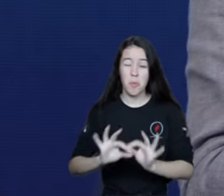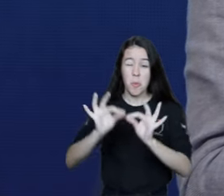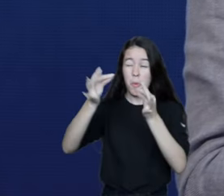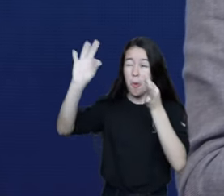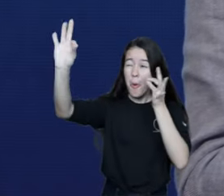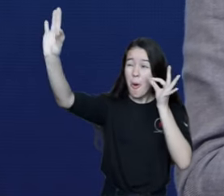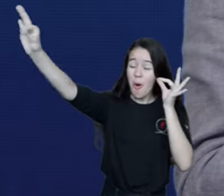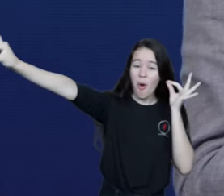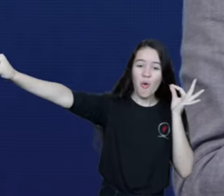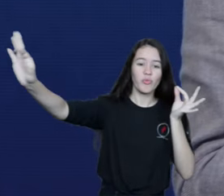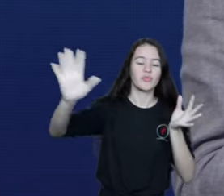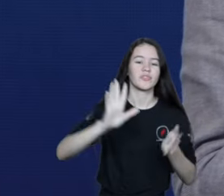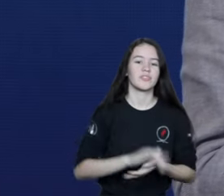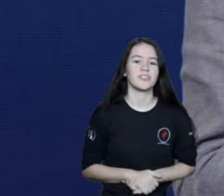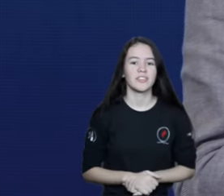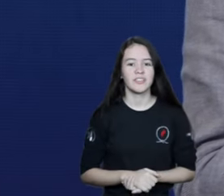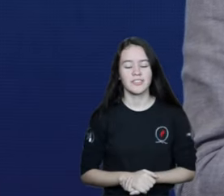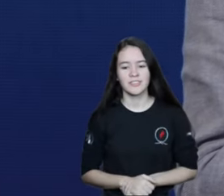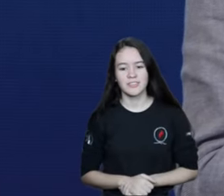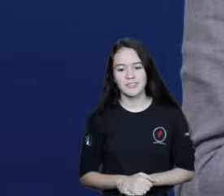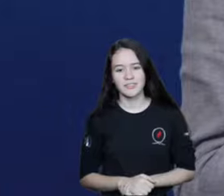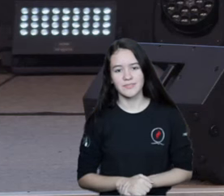mora em Lodebar